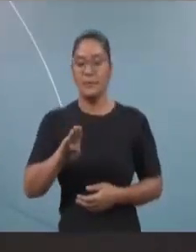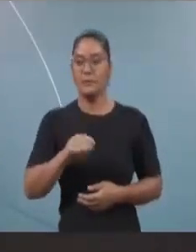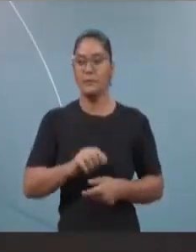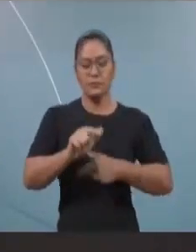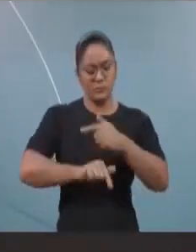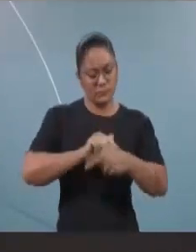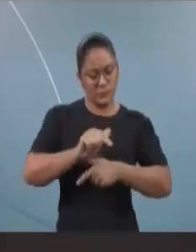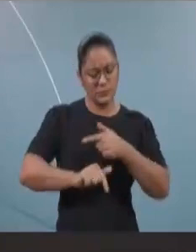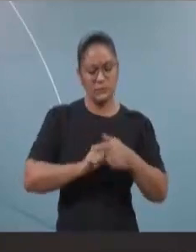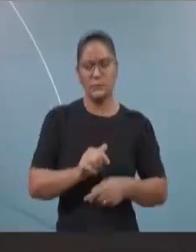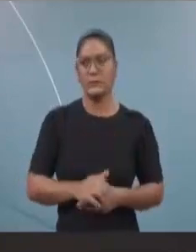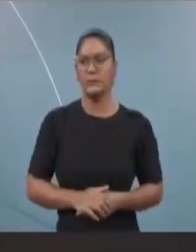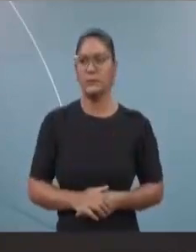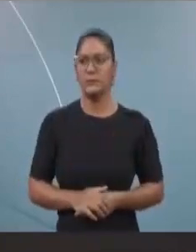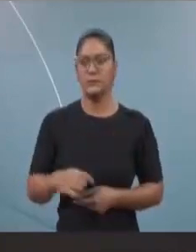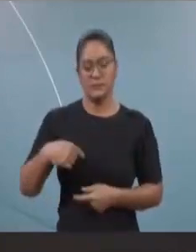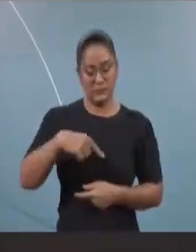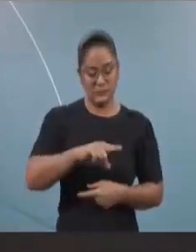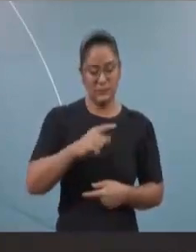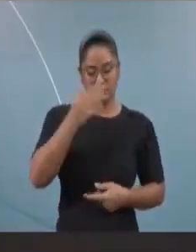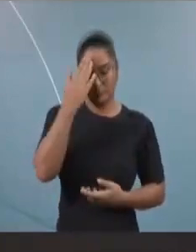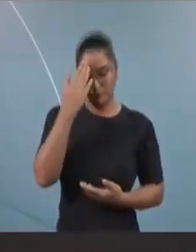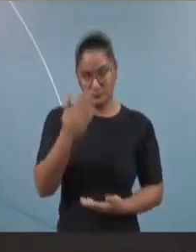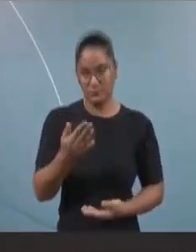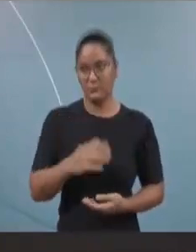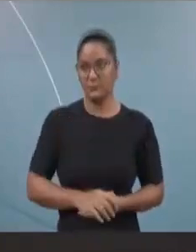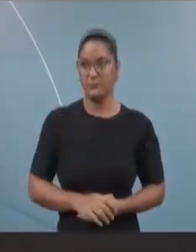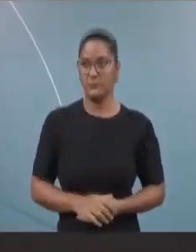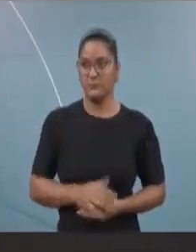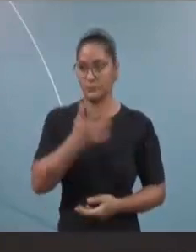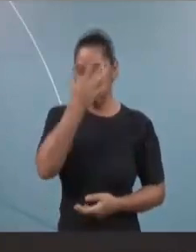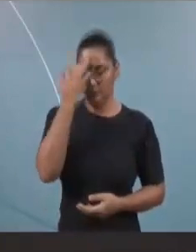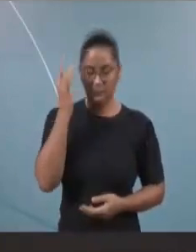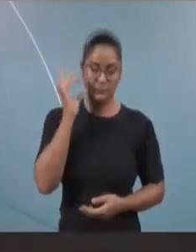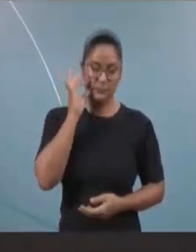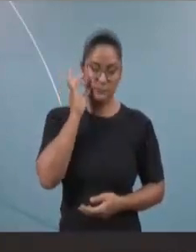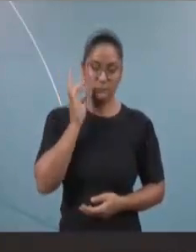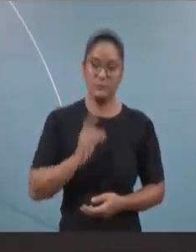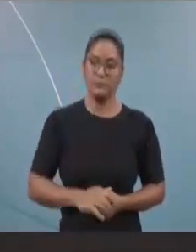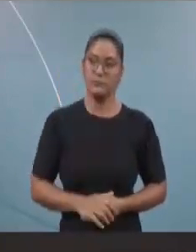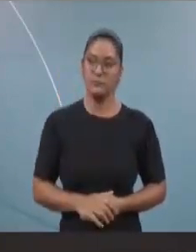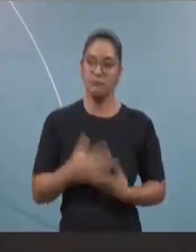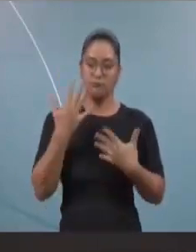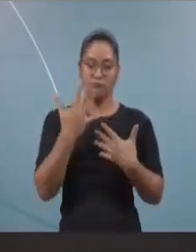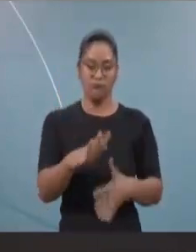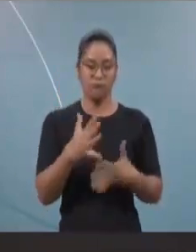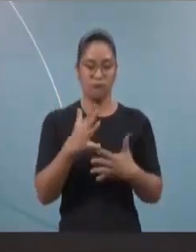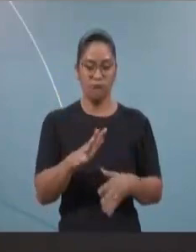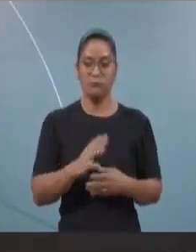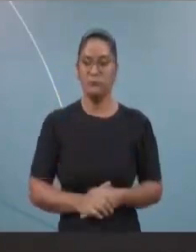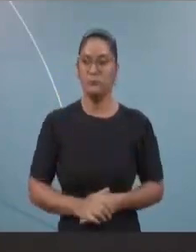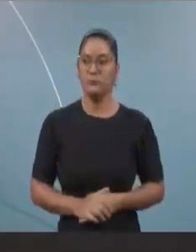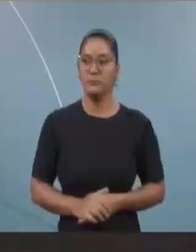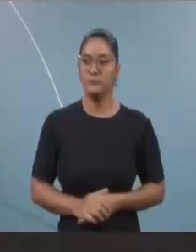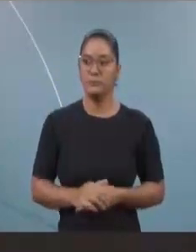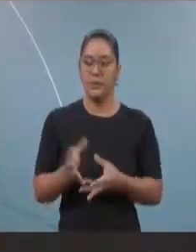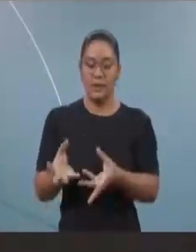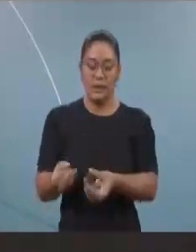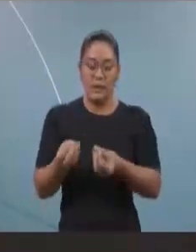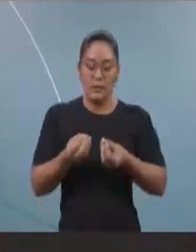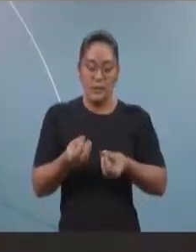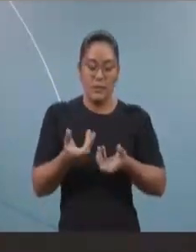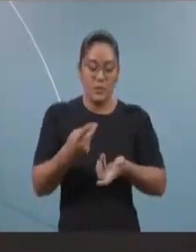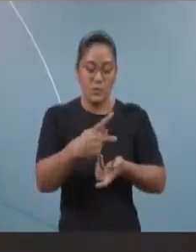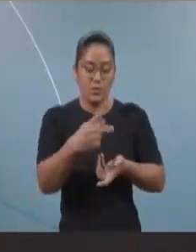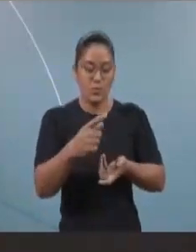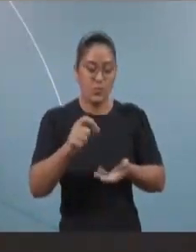esse trabalho e nós estivemos lá e eu quero agradecer as pessoas que estiveram presentes quero parabenizar aos que receberam as